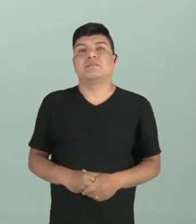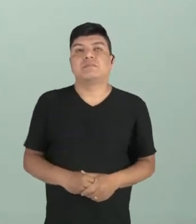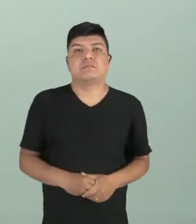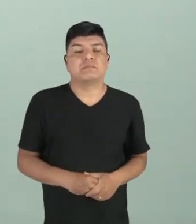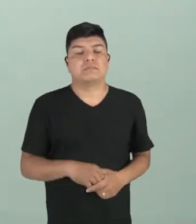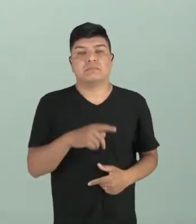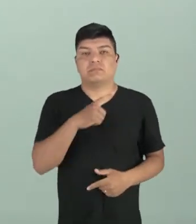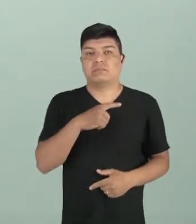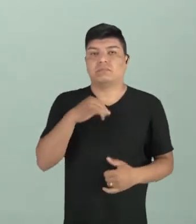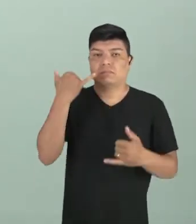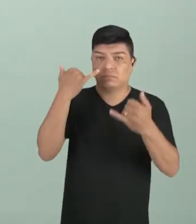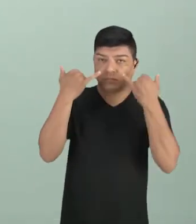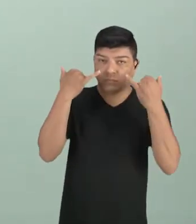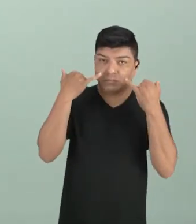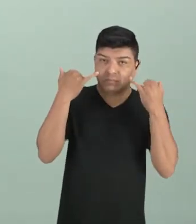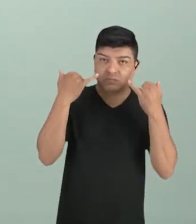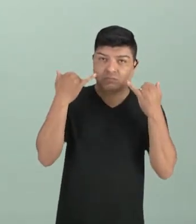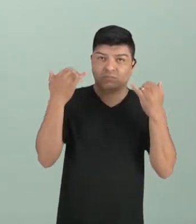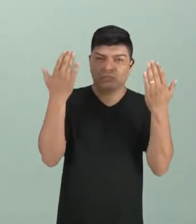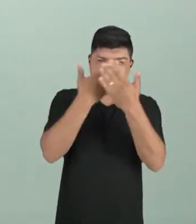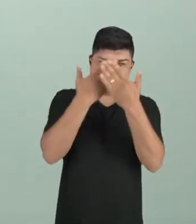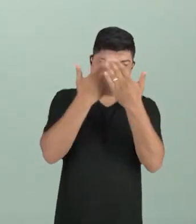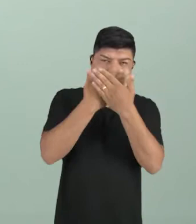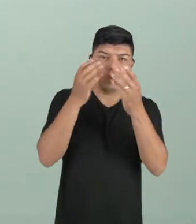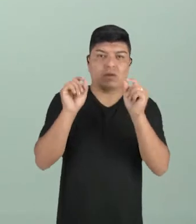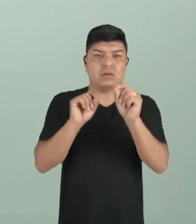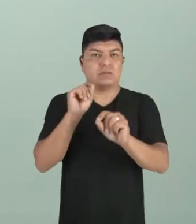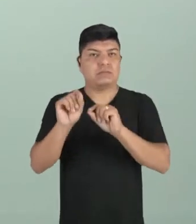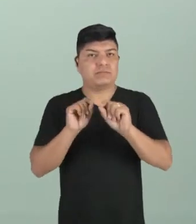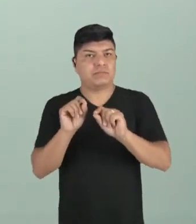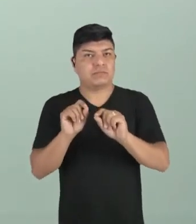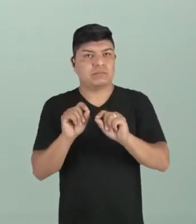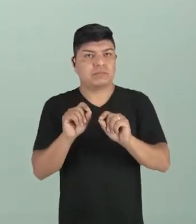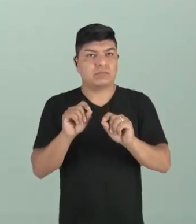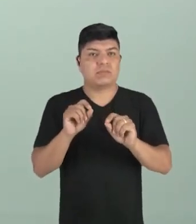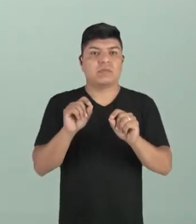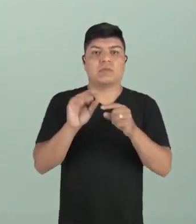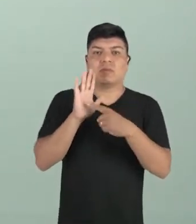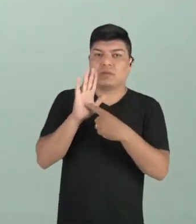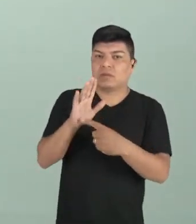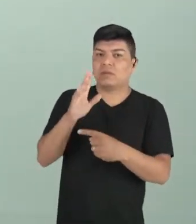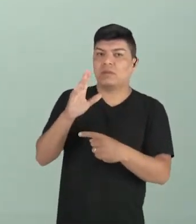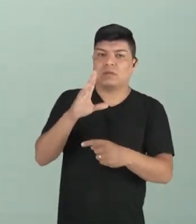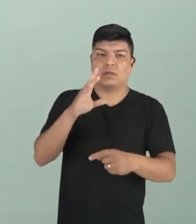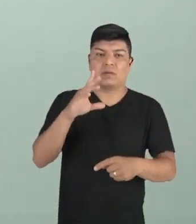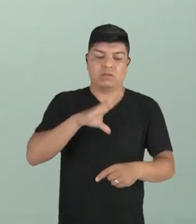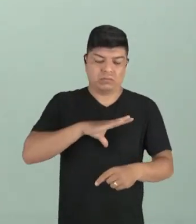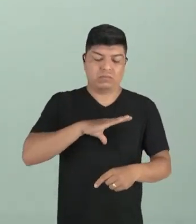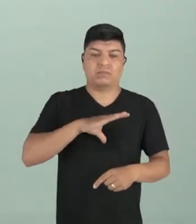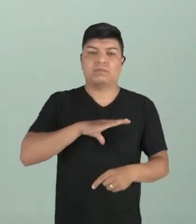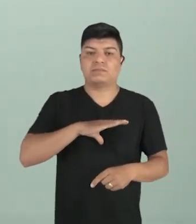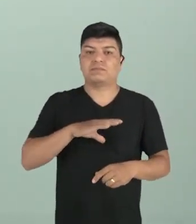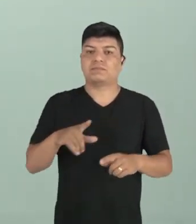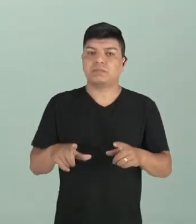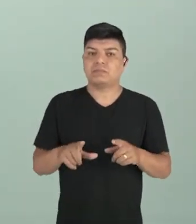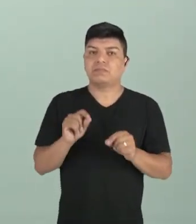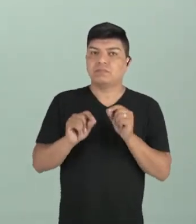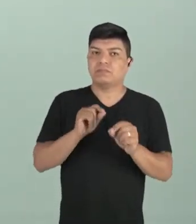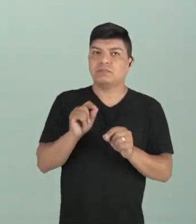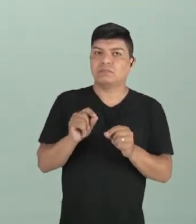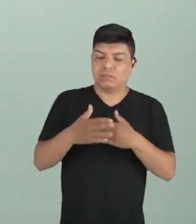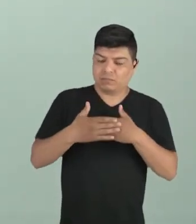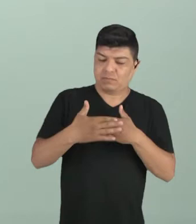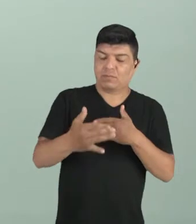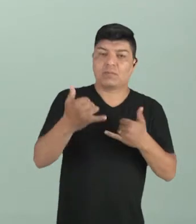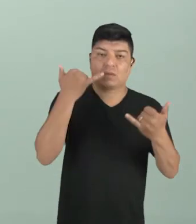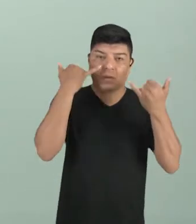também informações ocultas. O que são informações ocultas? São aquelas, né, as inferências que a gente chama na língua portuguesa, né, que é o quê? A partir de